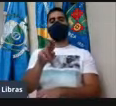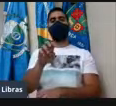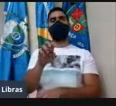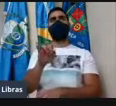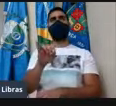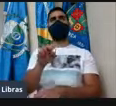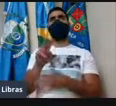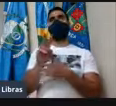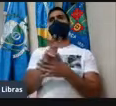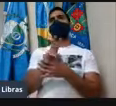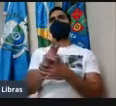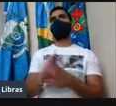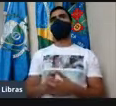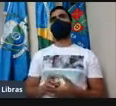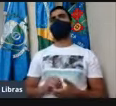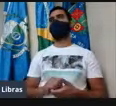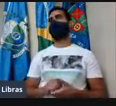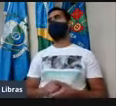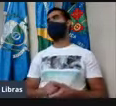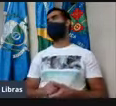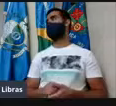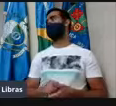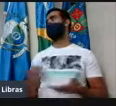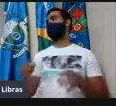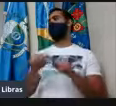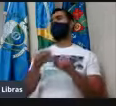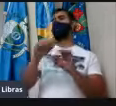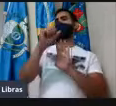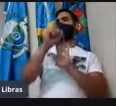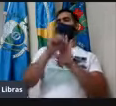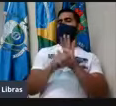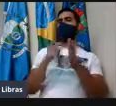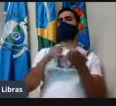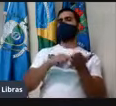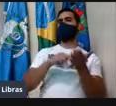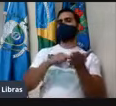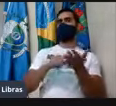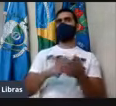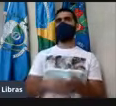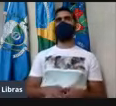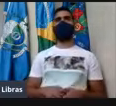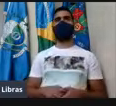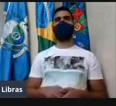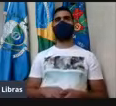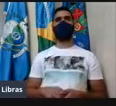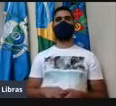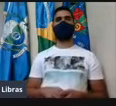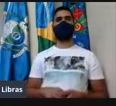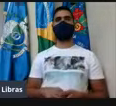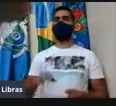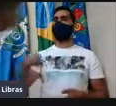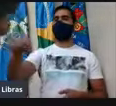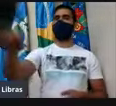Valença, e vamos agora para o ofícios e correspondências, no qual eu queria pedir